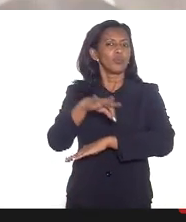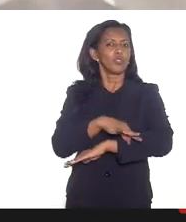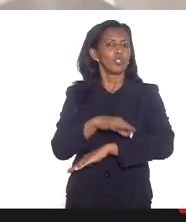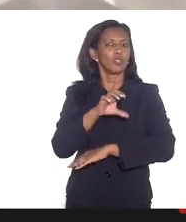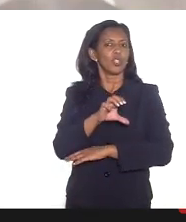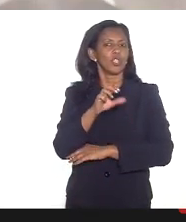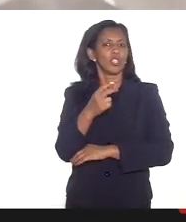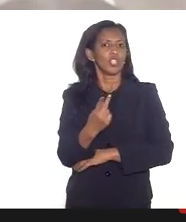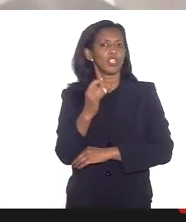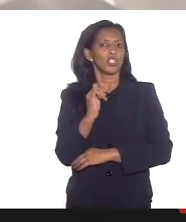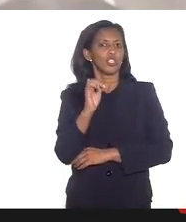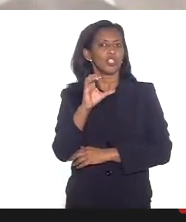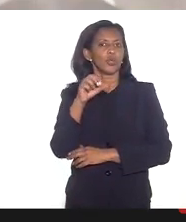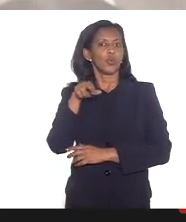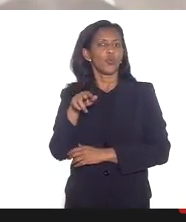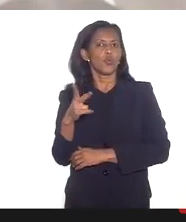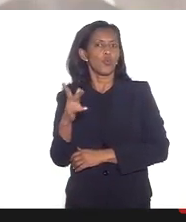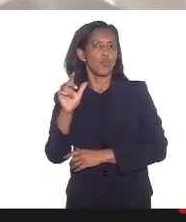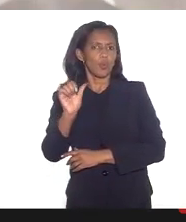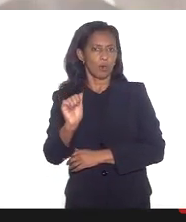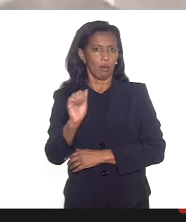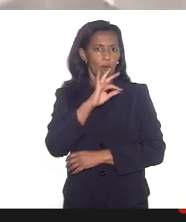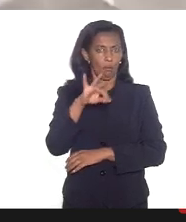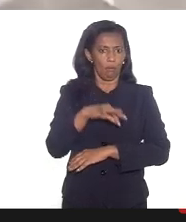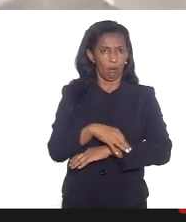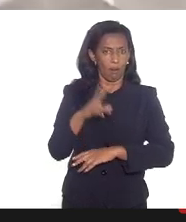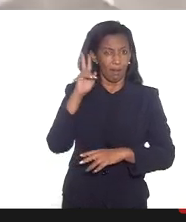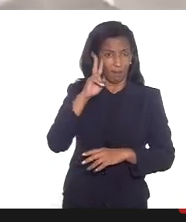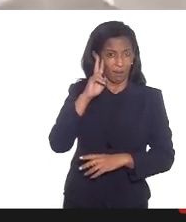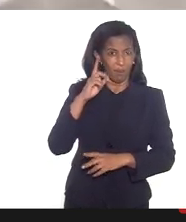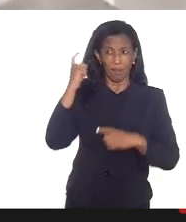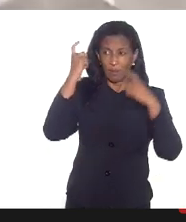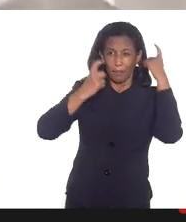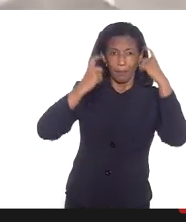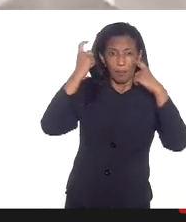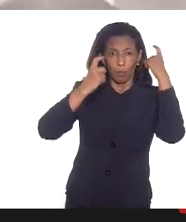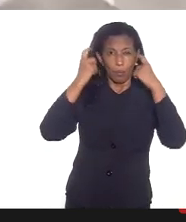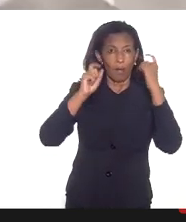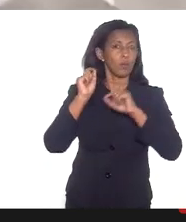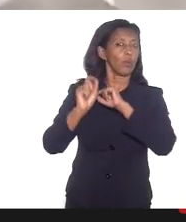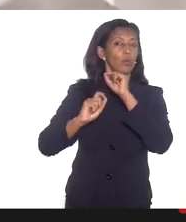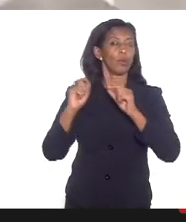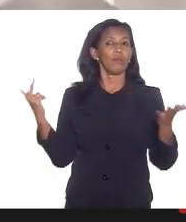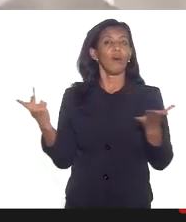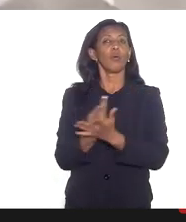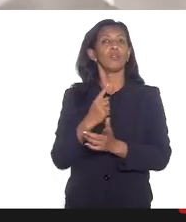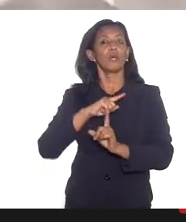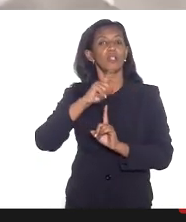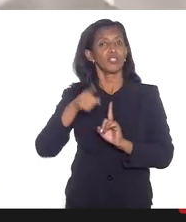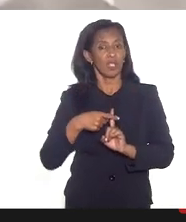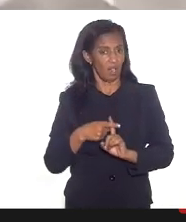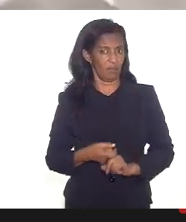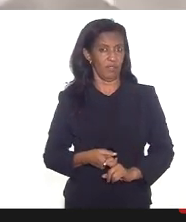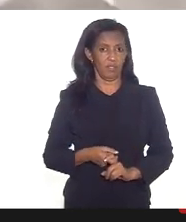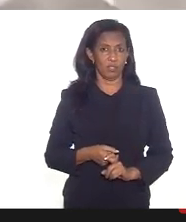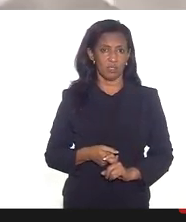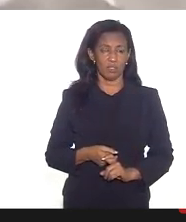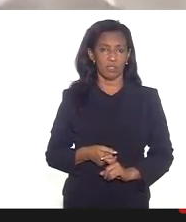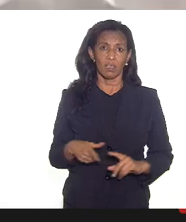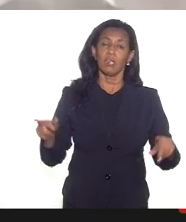que nós nos preocupávamos aqui né exatamente o que aconteceria com as nossas graves e